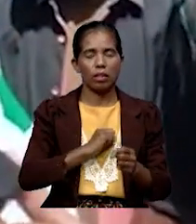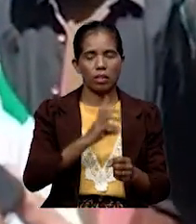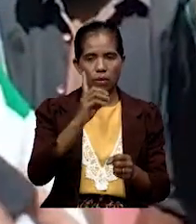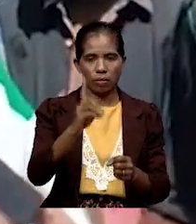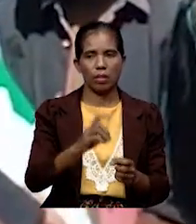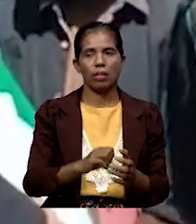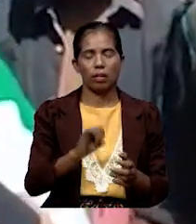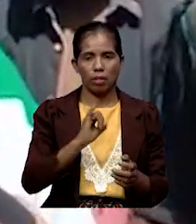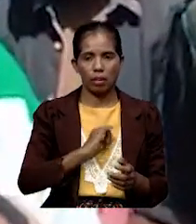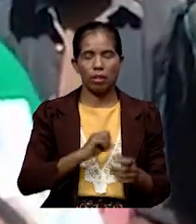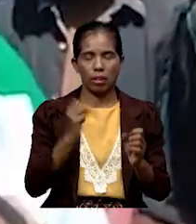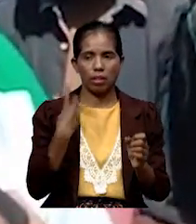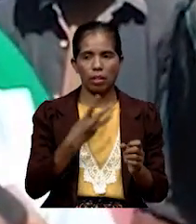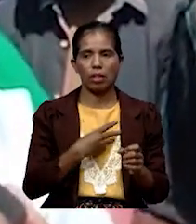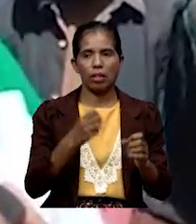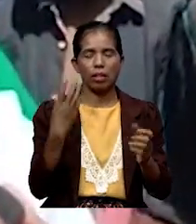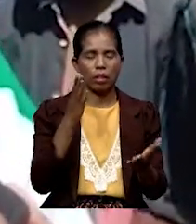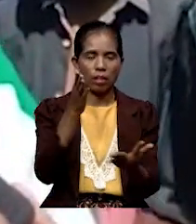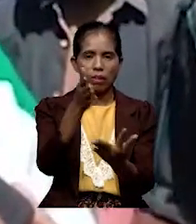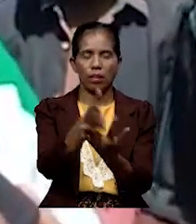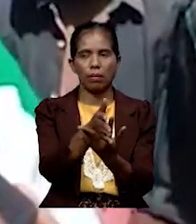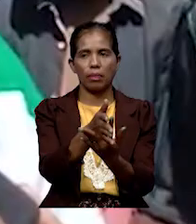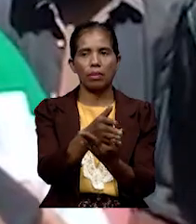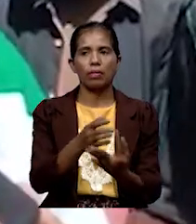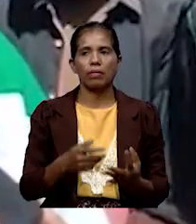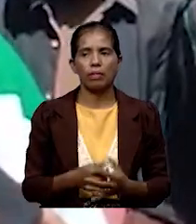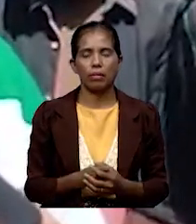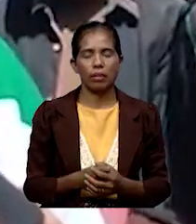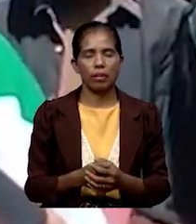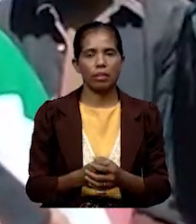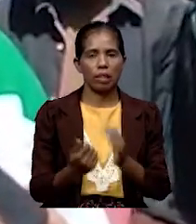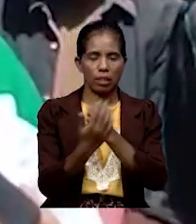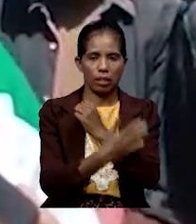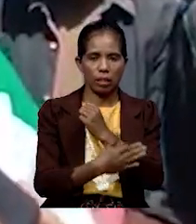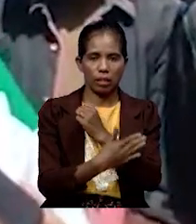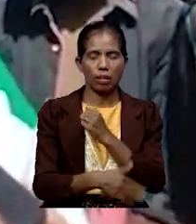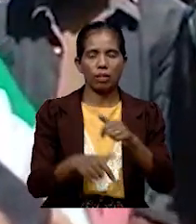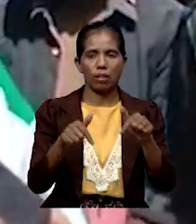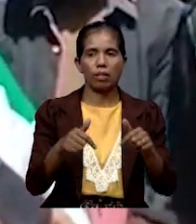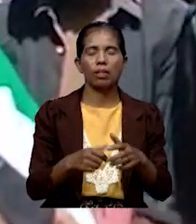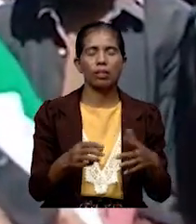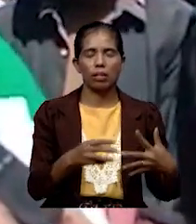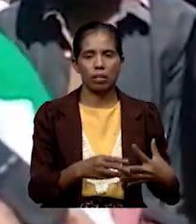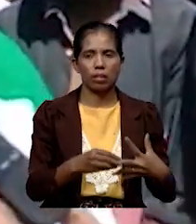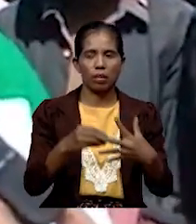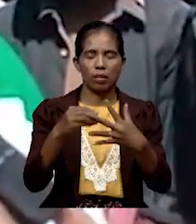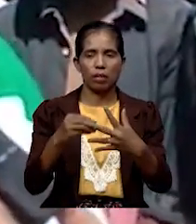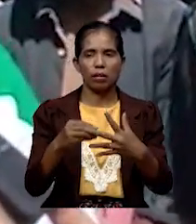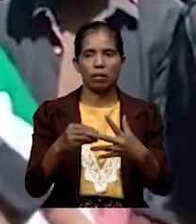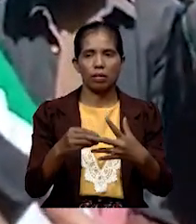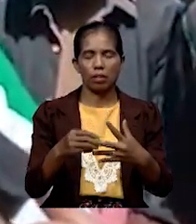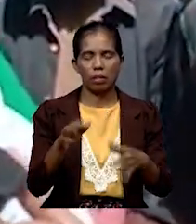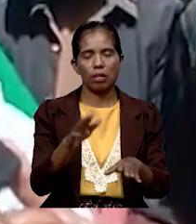era Porto União, e da Tama ia Raira, né, aí escolheu, a Toro que era Nicolau